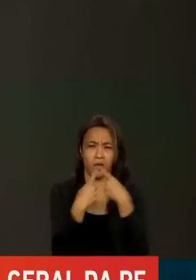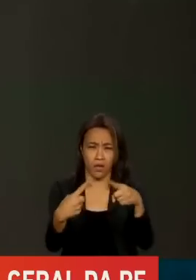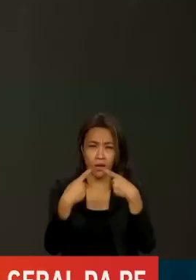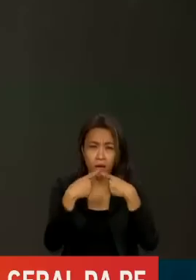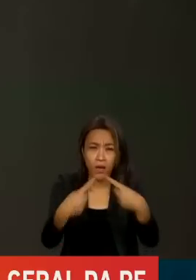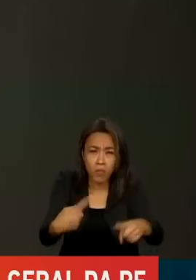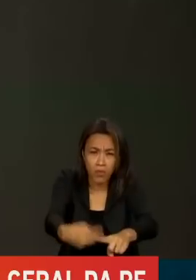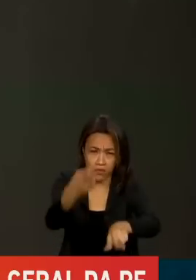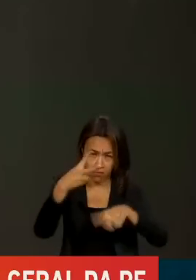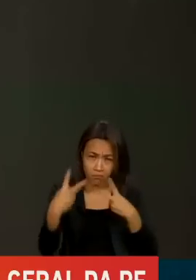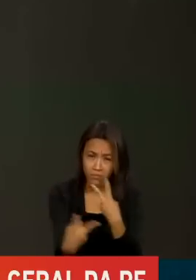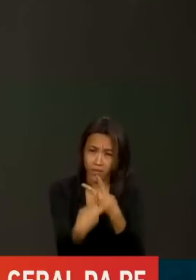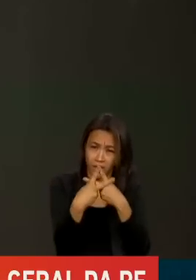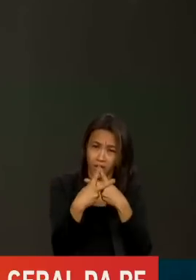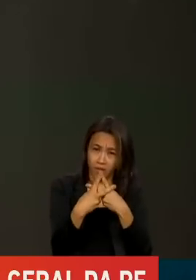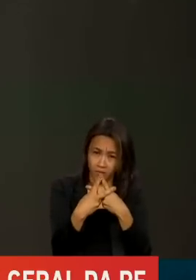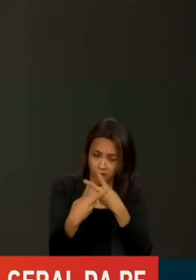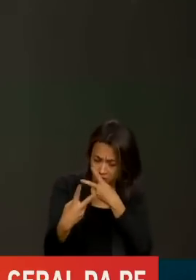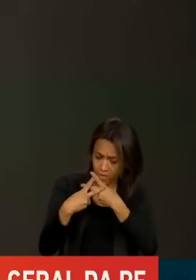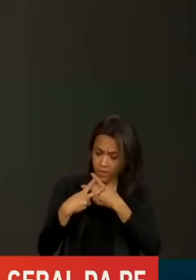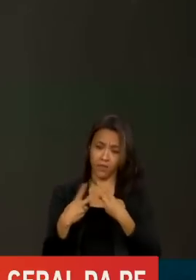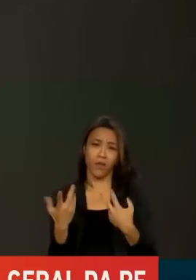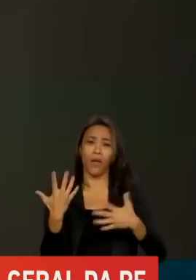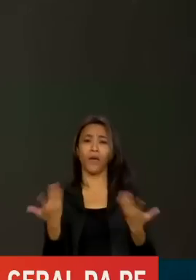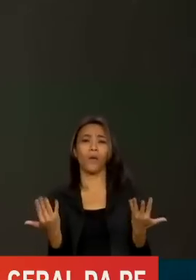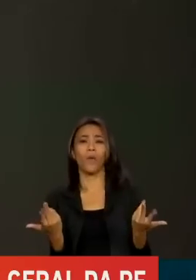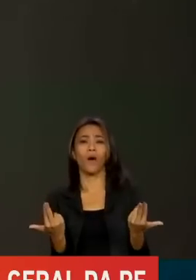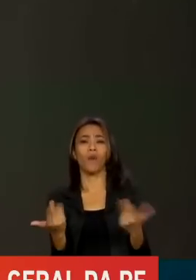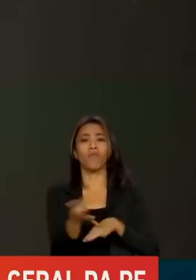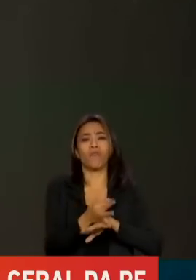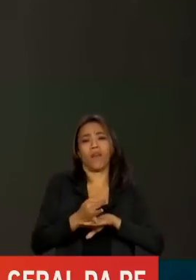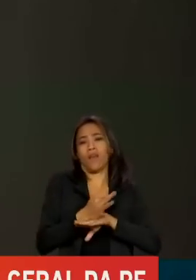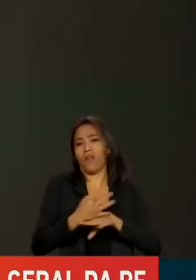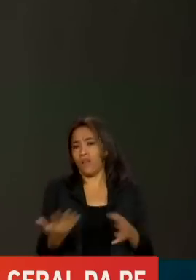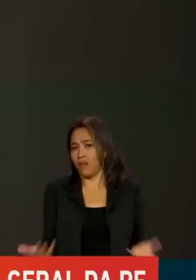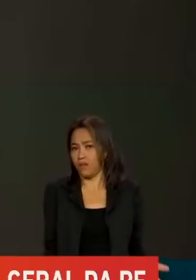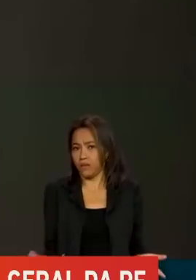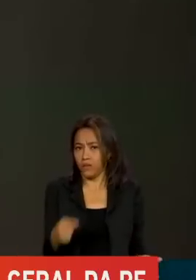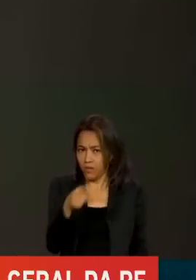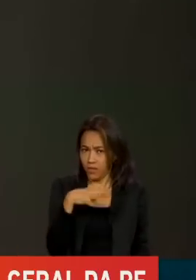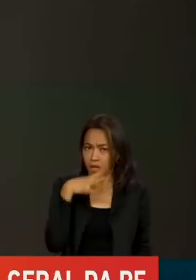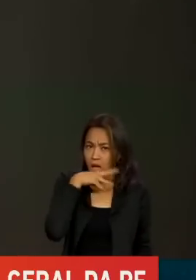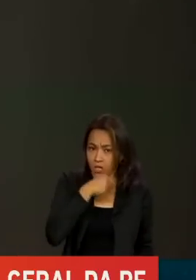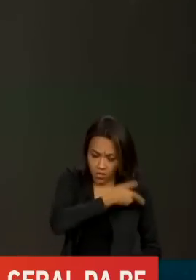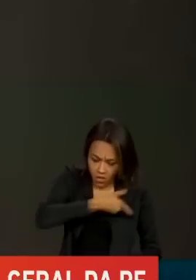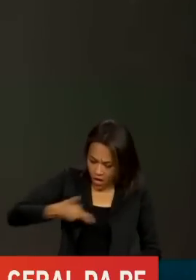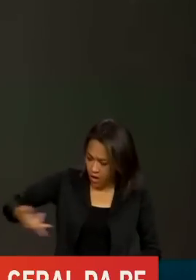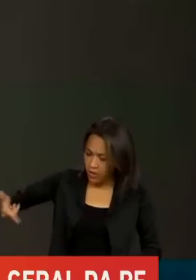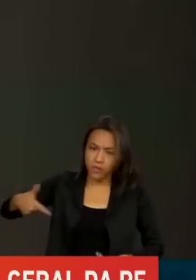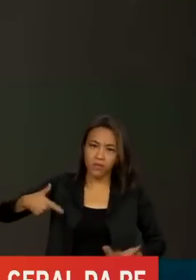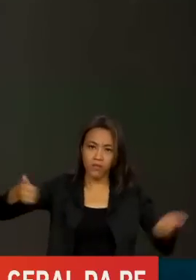que a prisão seja uma colônia de férias é não Ache que as instituições irão fraquejar